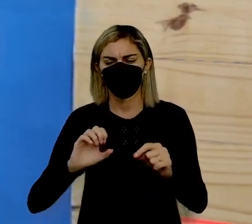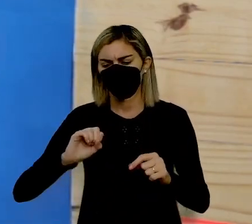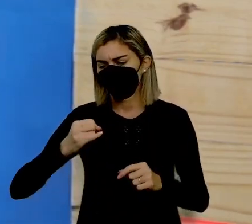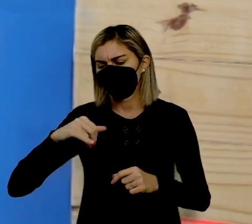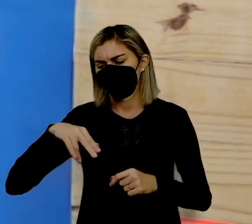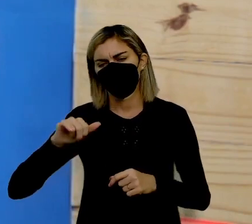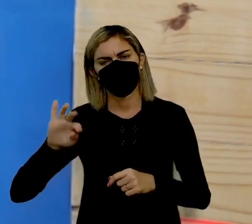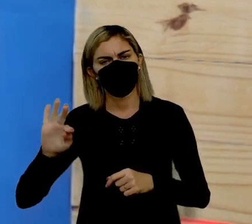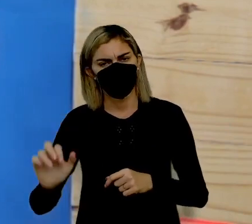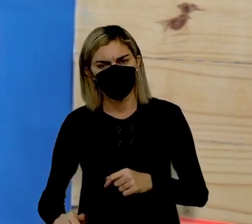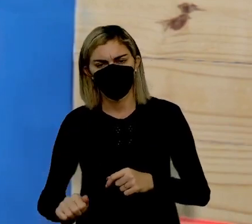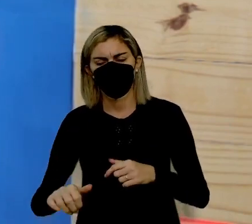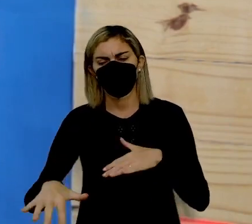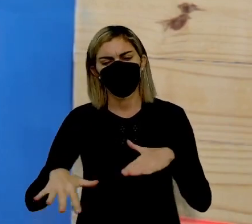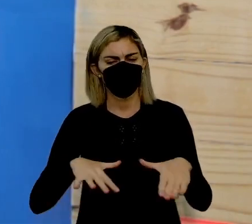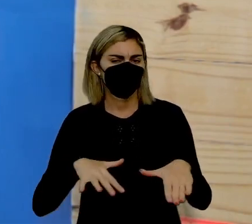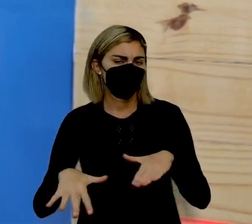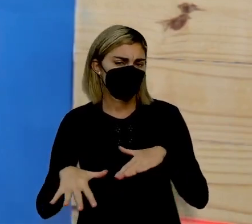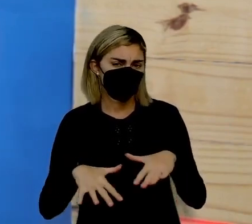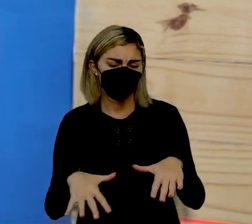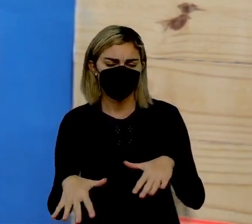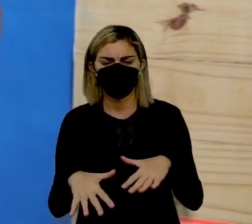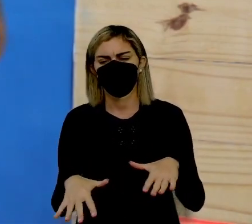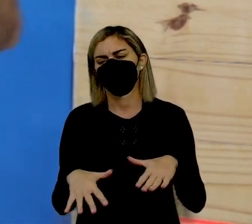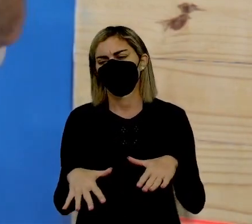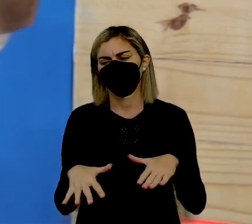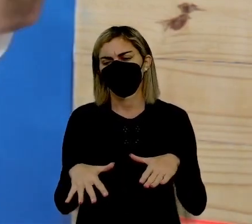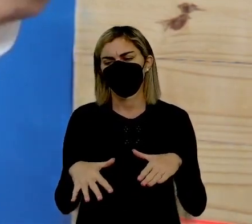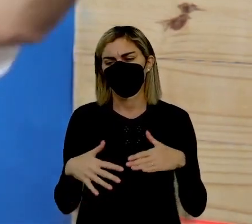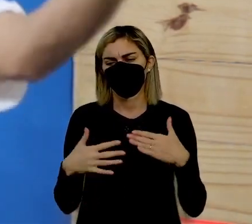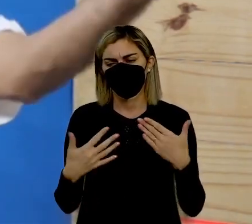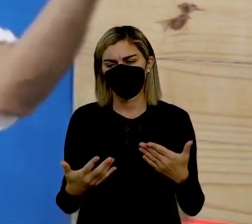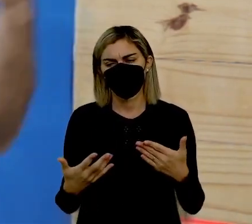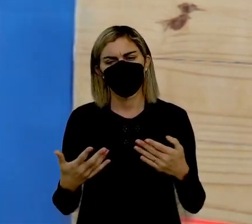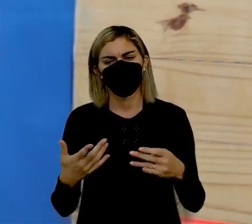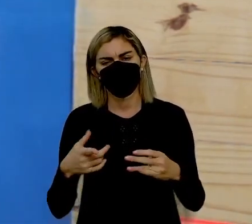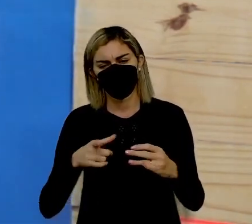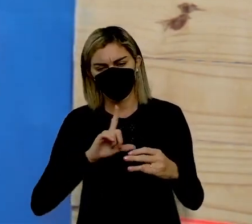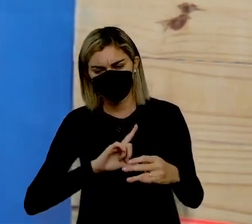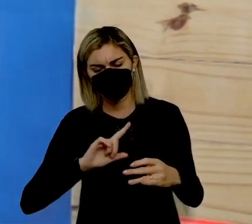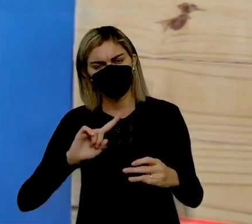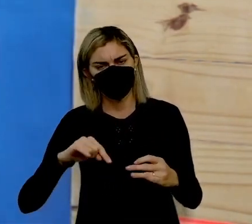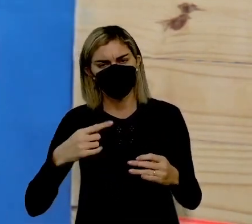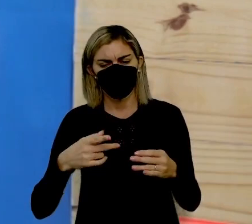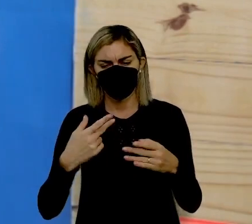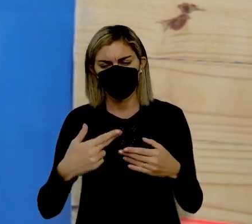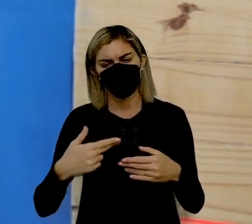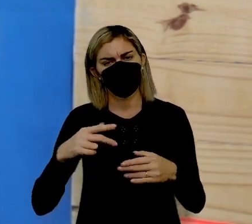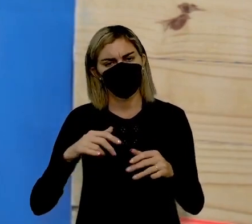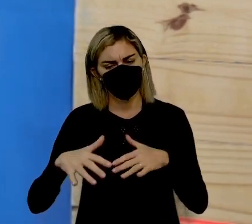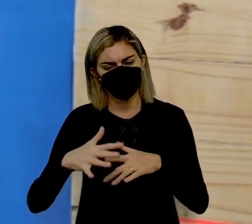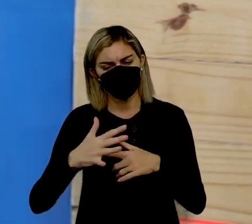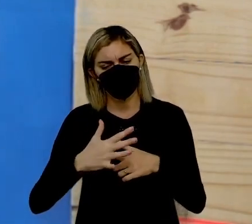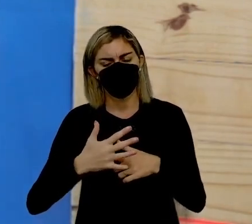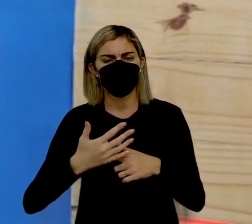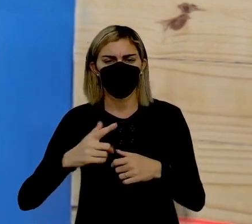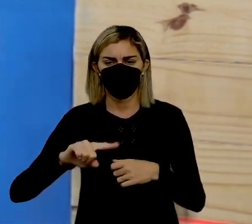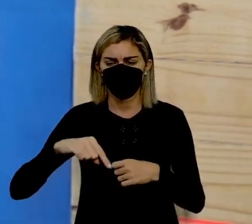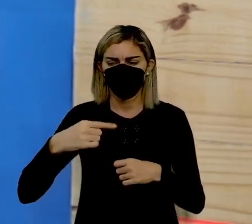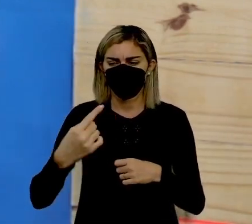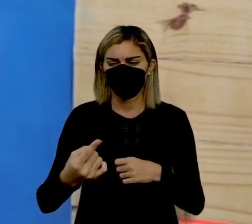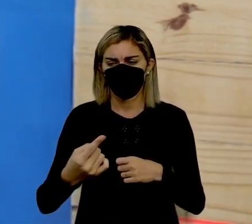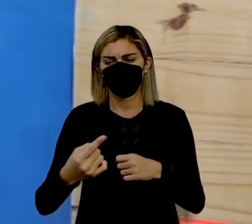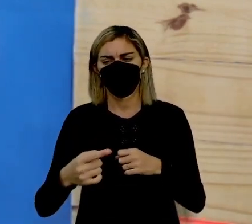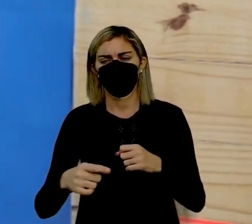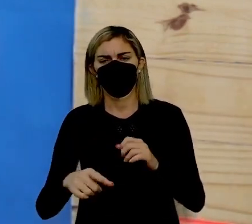que é energia de movimento. A energia mecânica antes tem que ser igual à energia mecânica depois. É uma lei